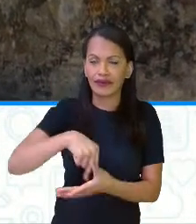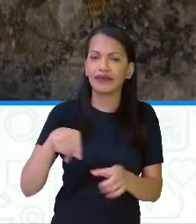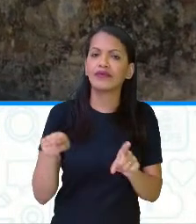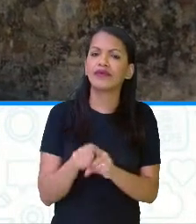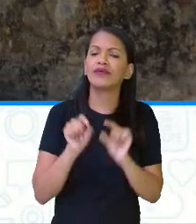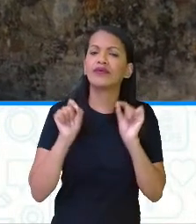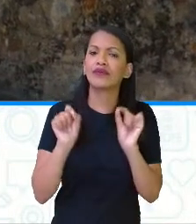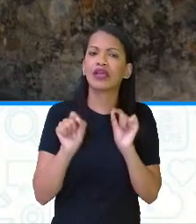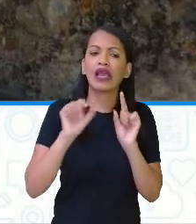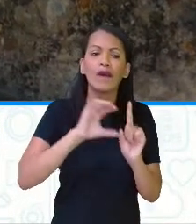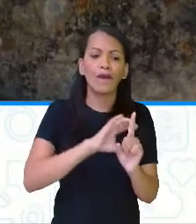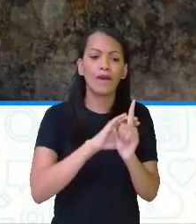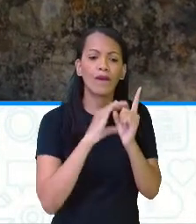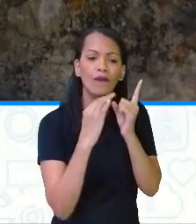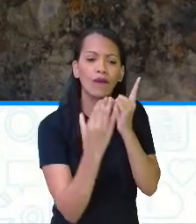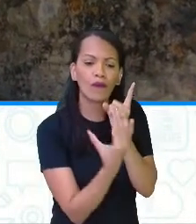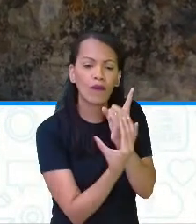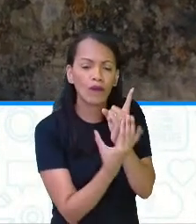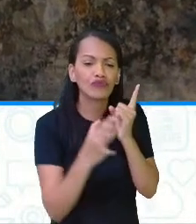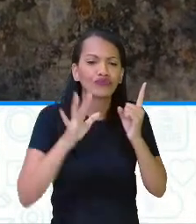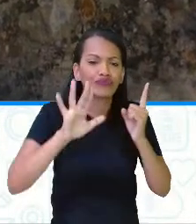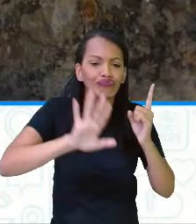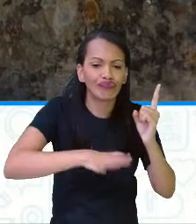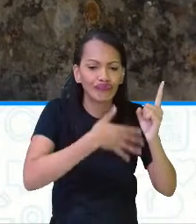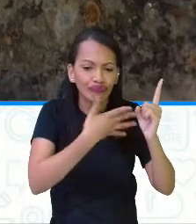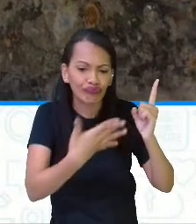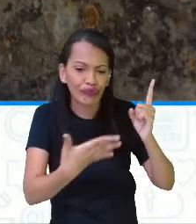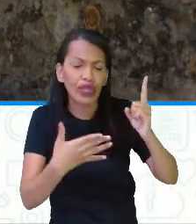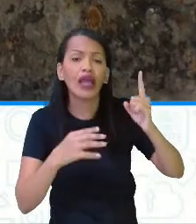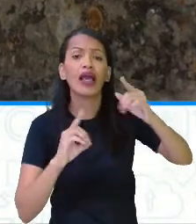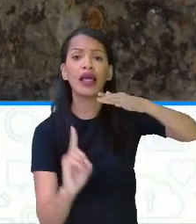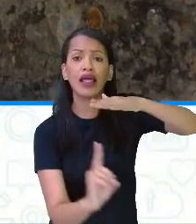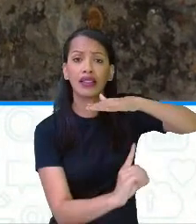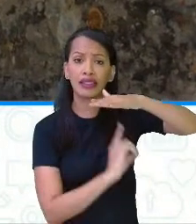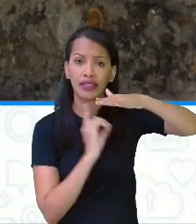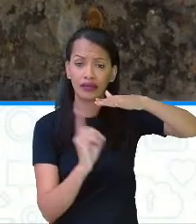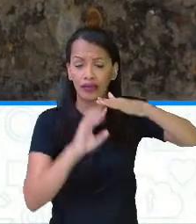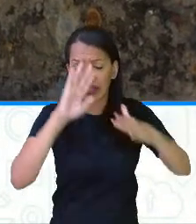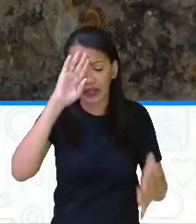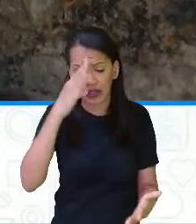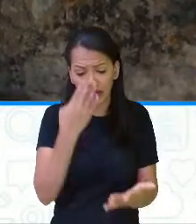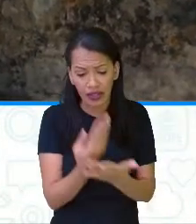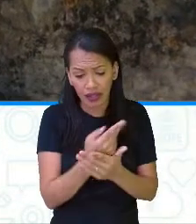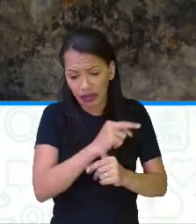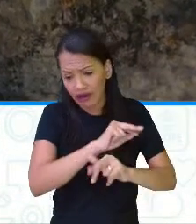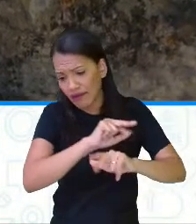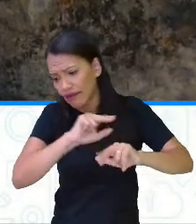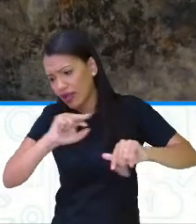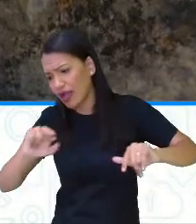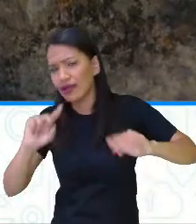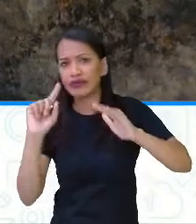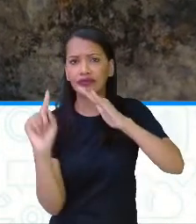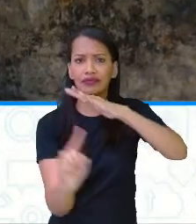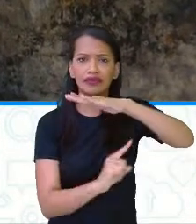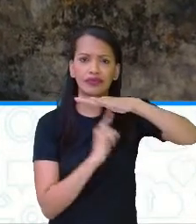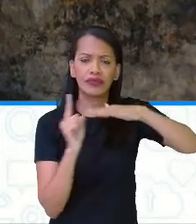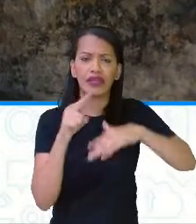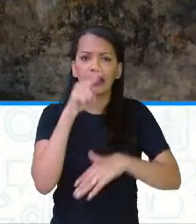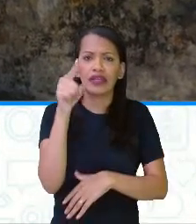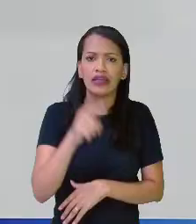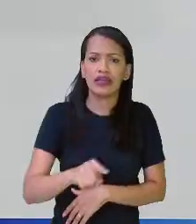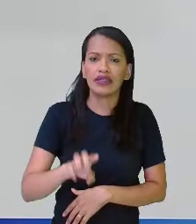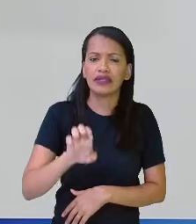aos deuses gregos, porque eles acreditavam em vários deuses, entre eles a Hera, o Zeus,